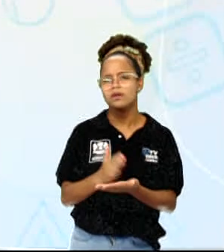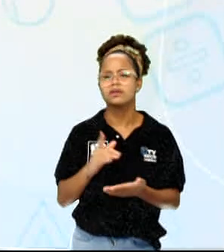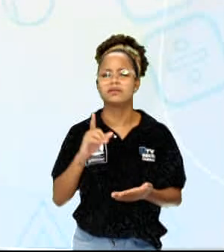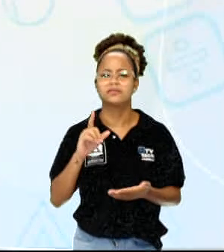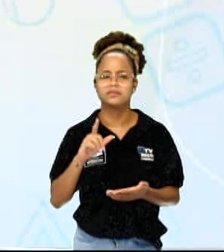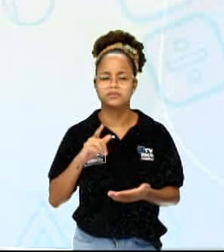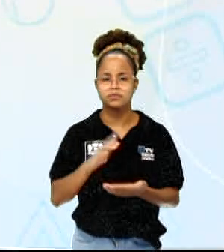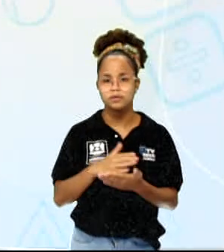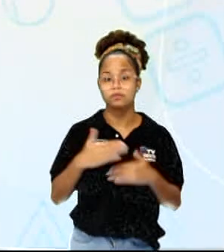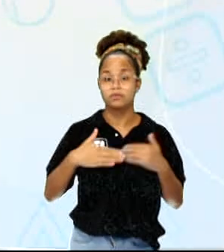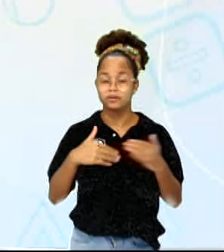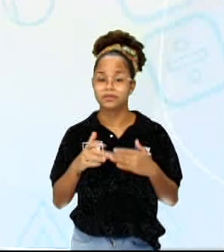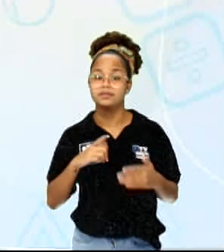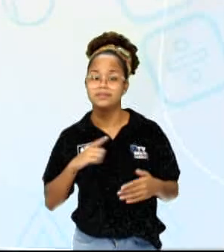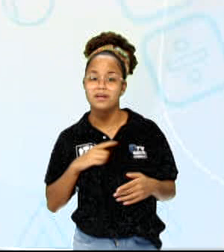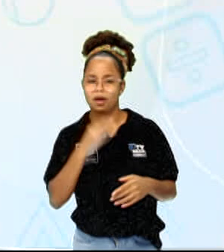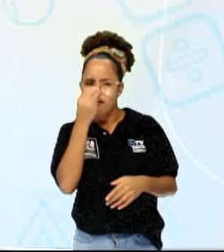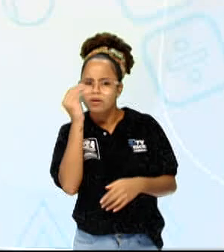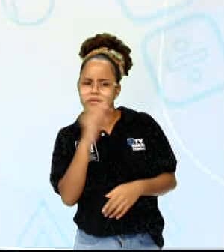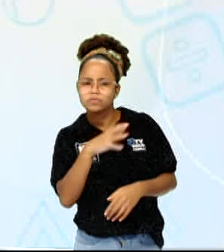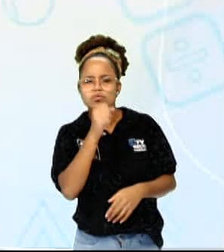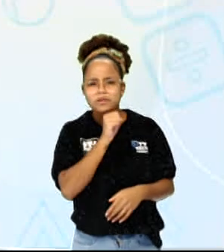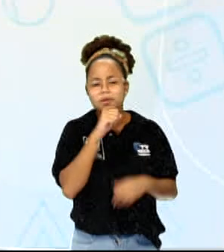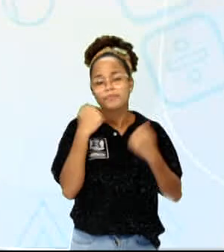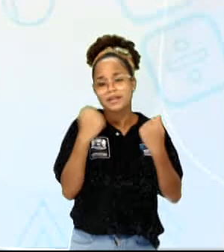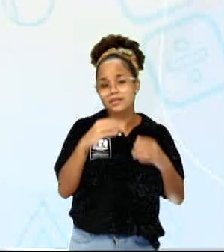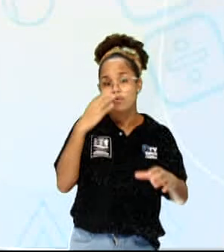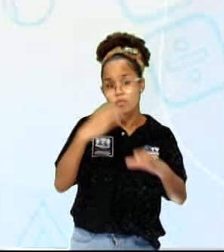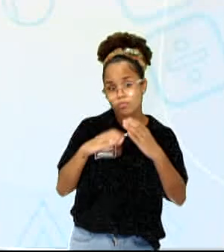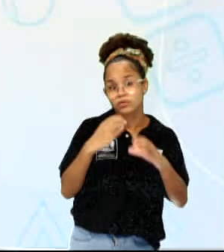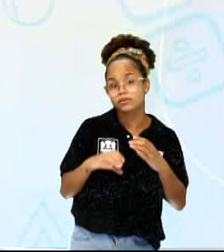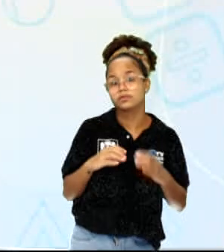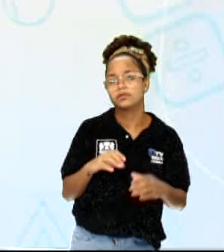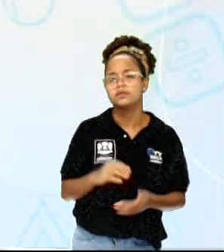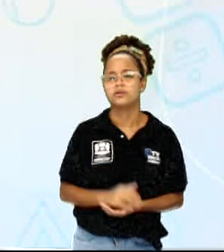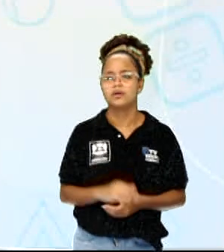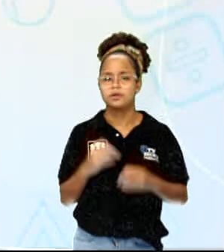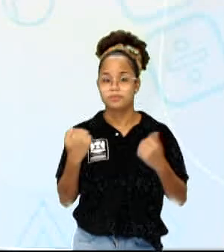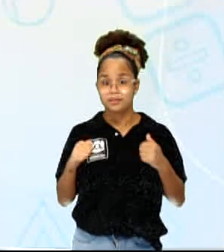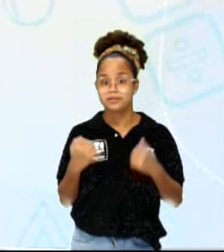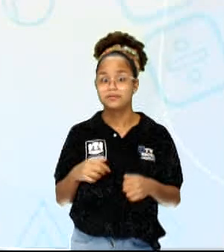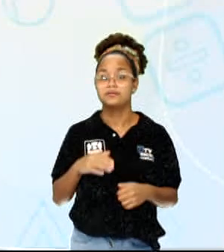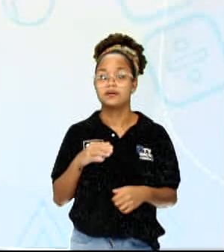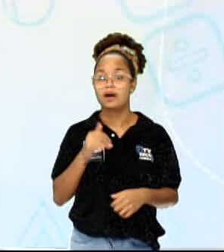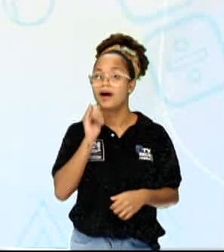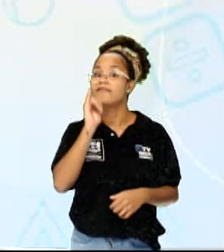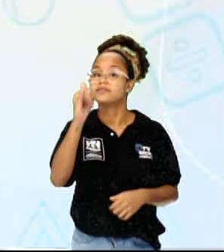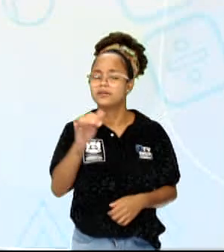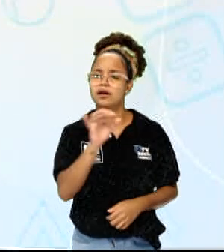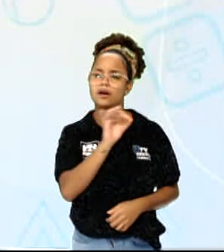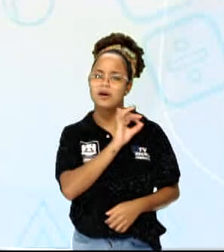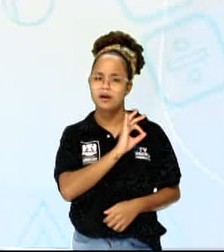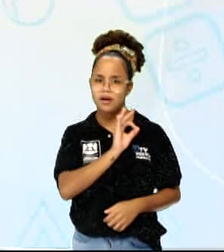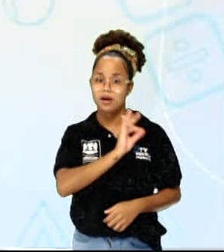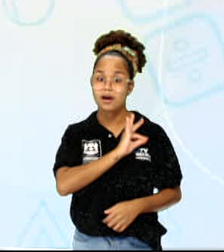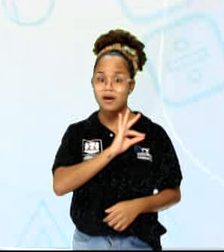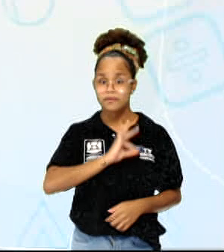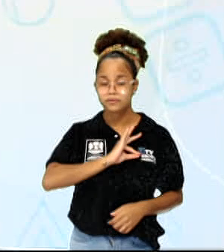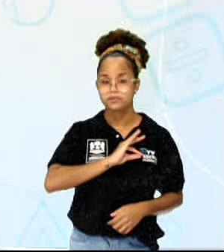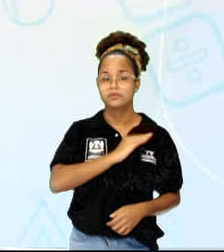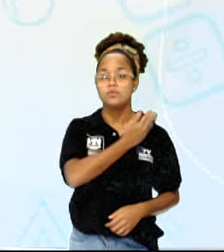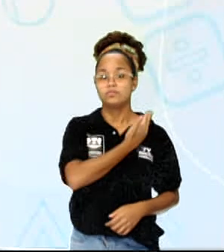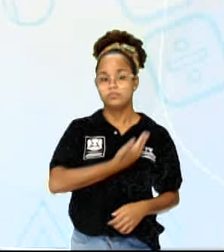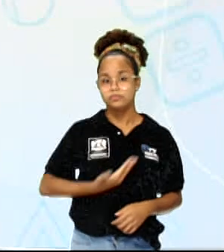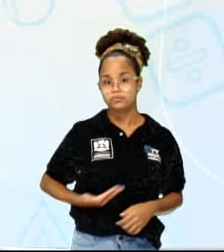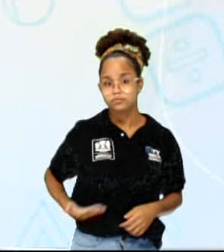idosos possam sofrer devem ser comunicados à autoridade policial, Ministério Público, Conselho Municipal